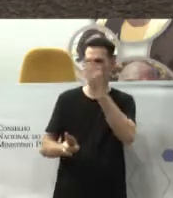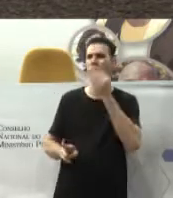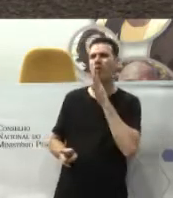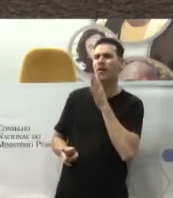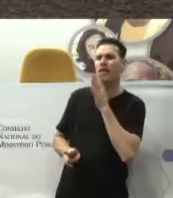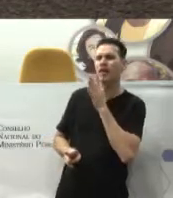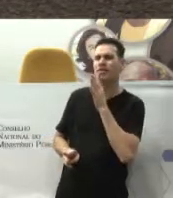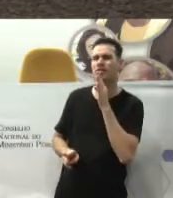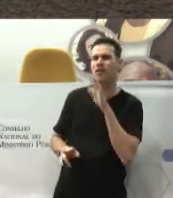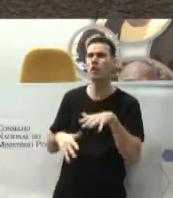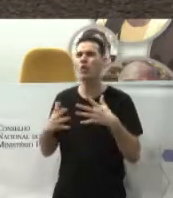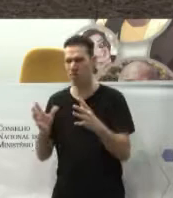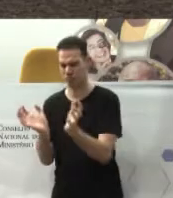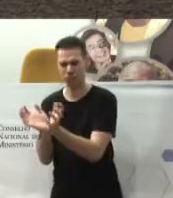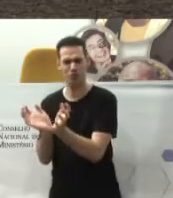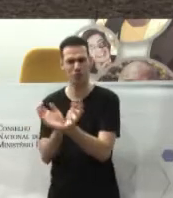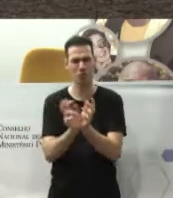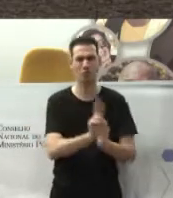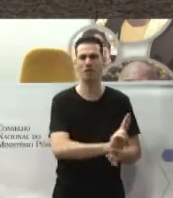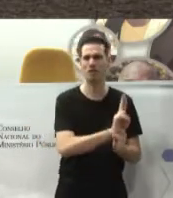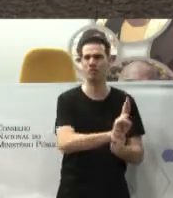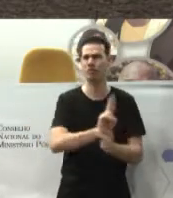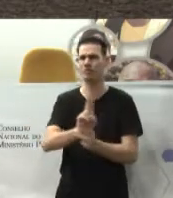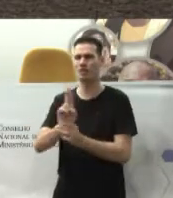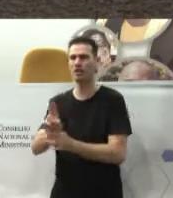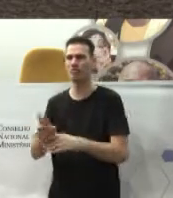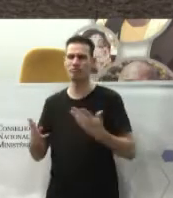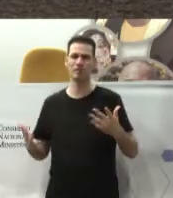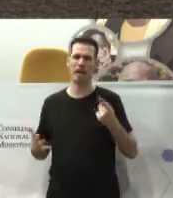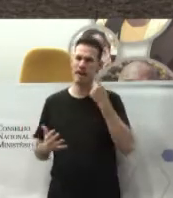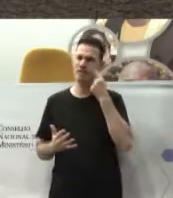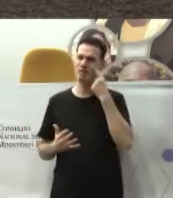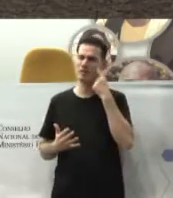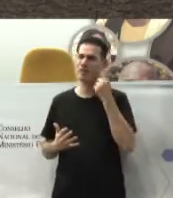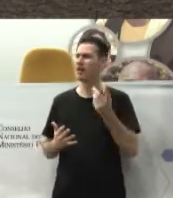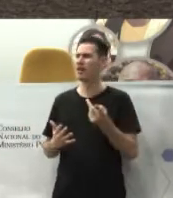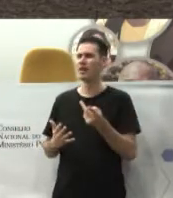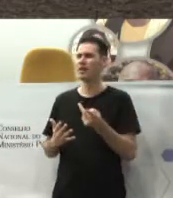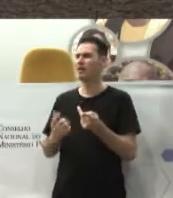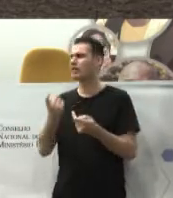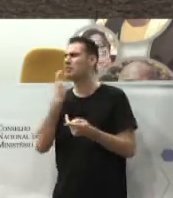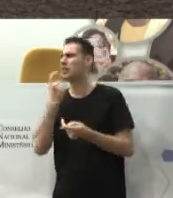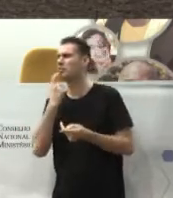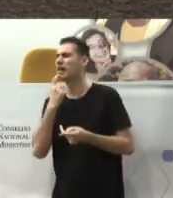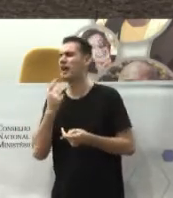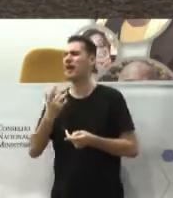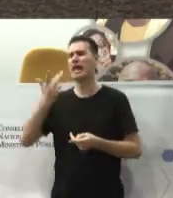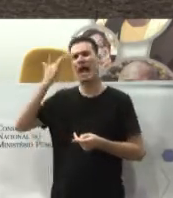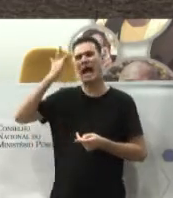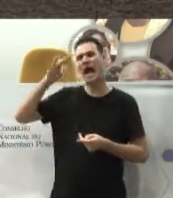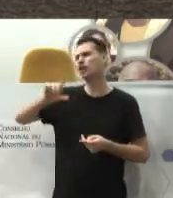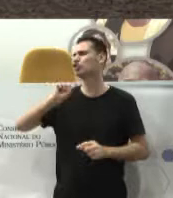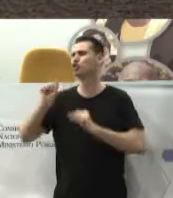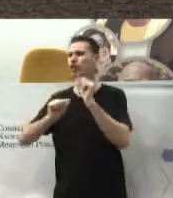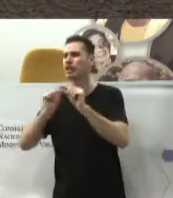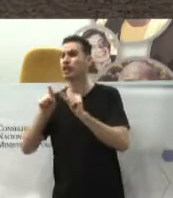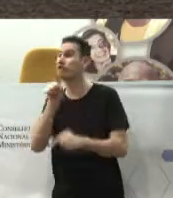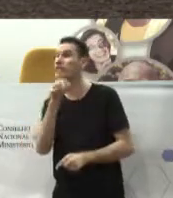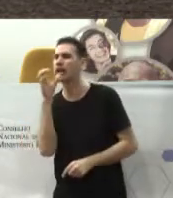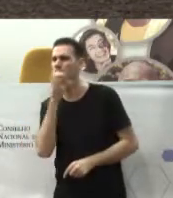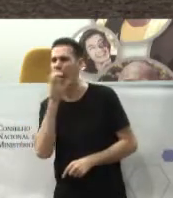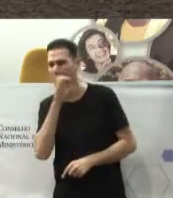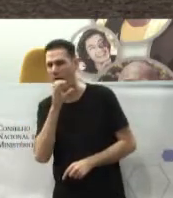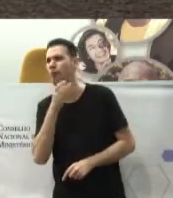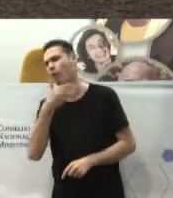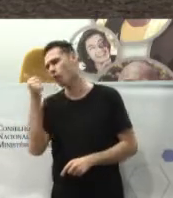grupos? Né? A gente entra em quem está na frente, quem está mais perto, quem a gente acha, né? Quem responde mais rápido, ou